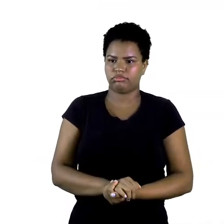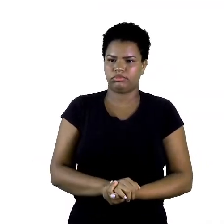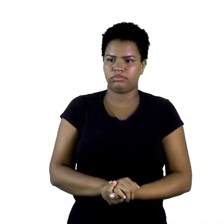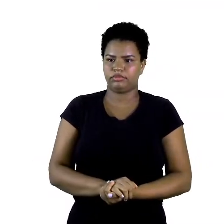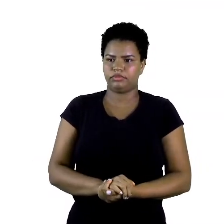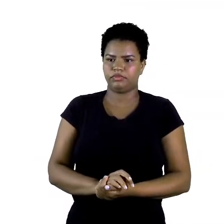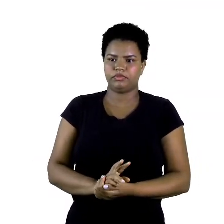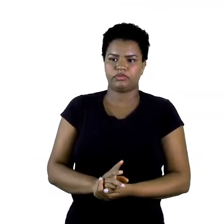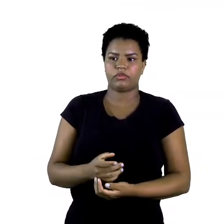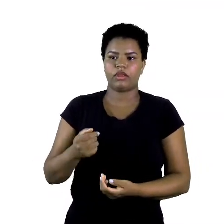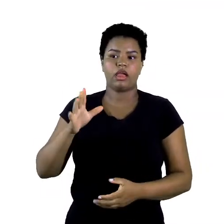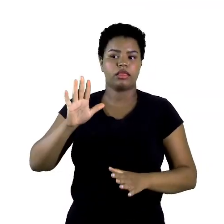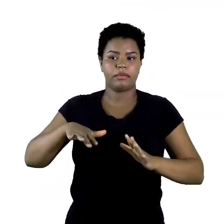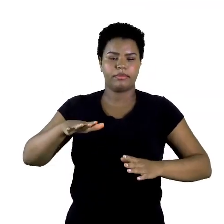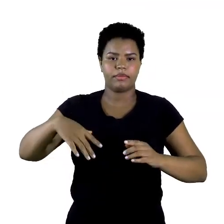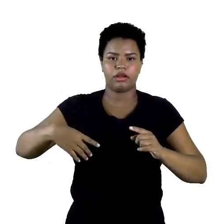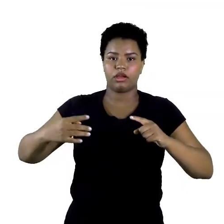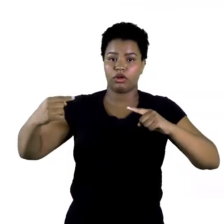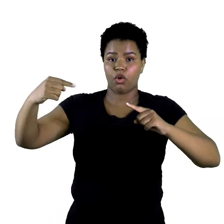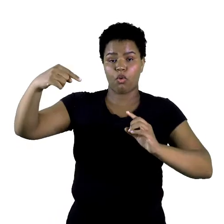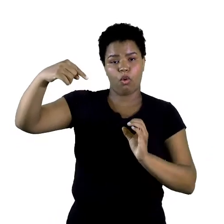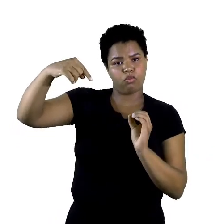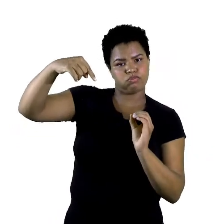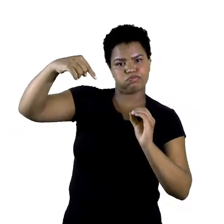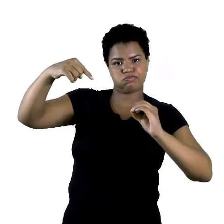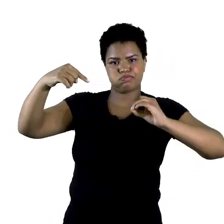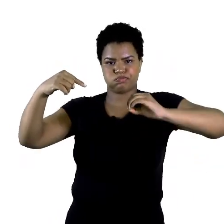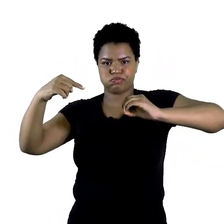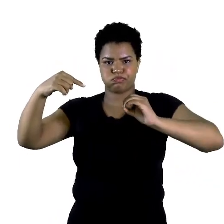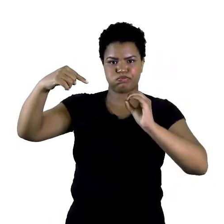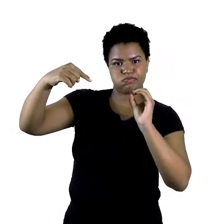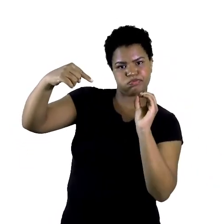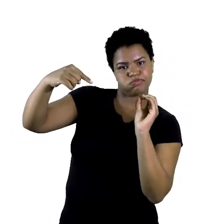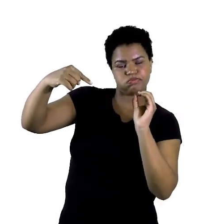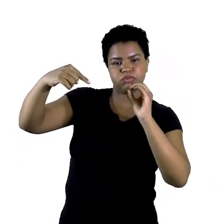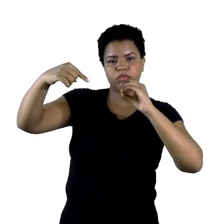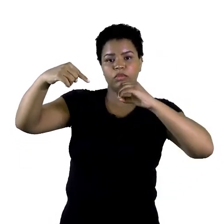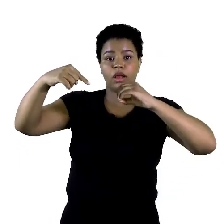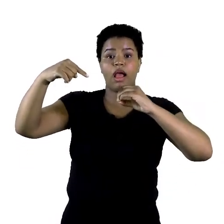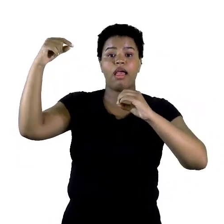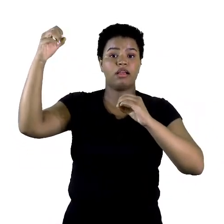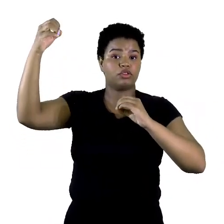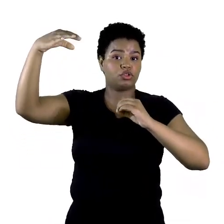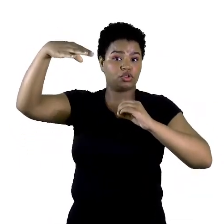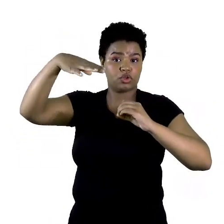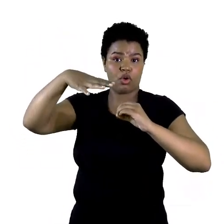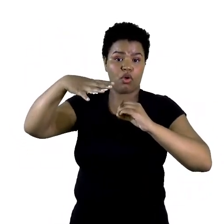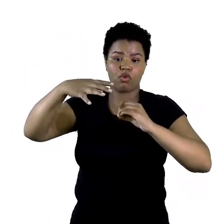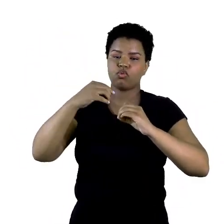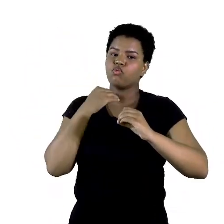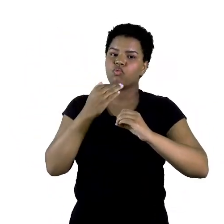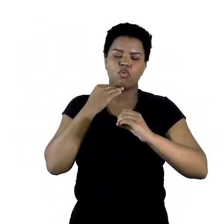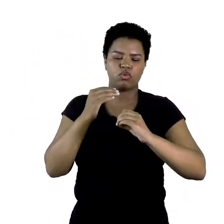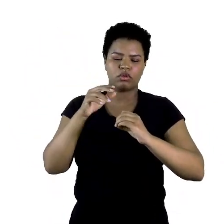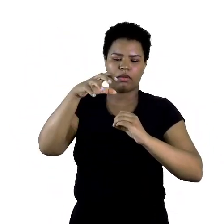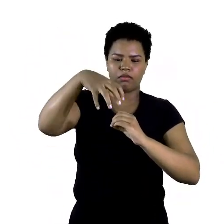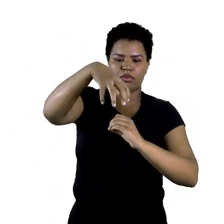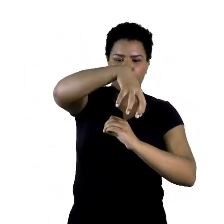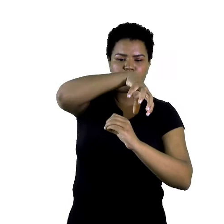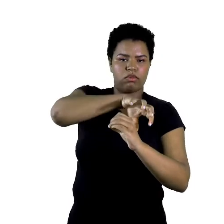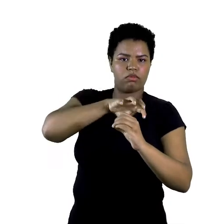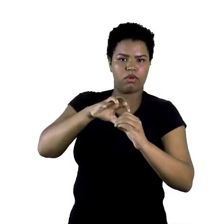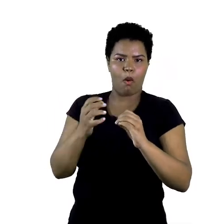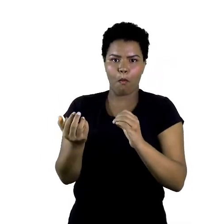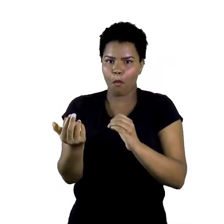de inclinação da Terra em relação ao Sol, a iluminação solar não atinge todas as regiões de forma igual. Dessa